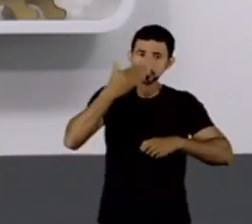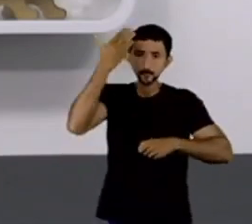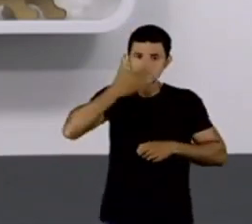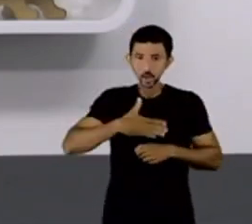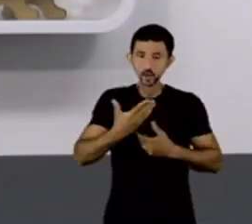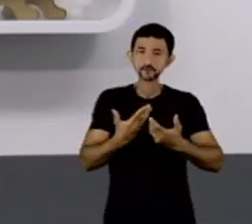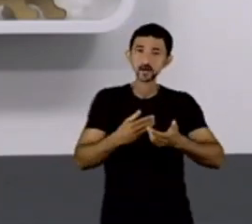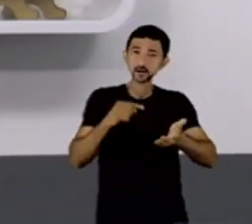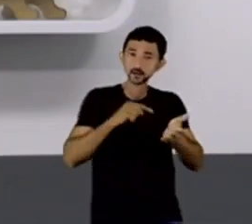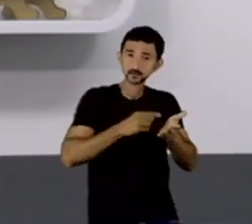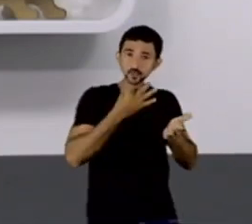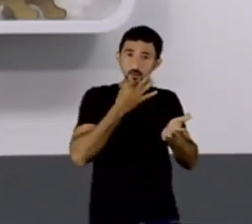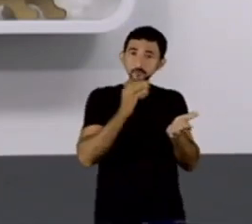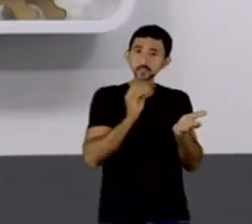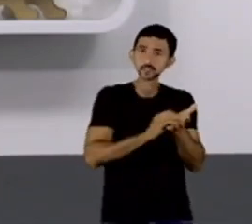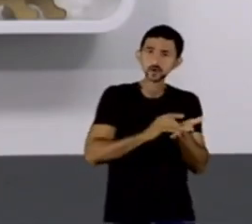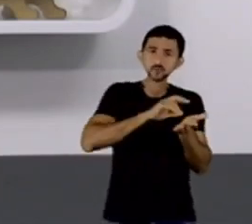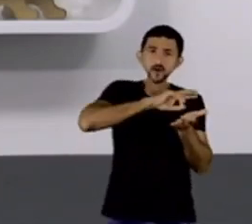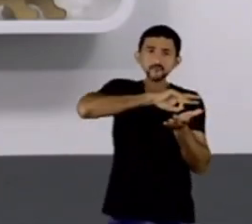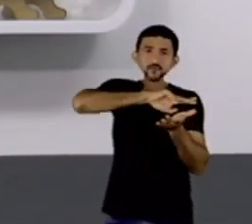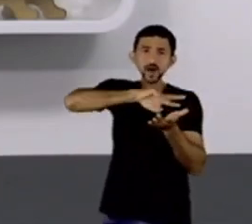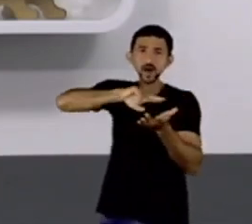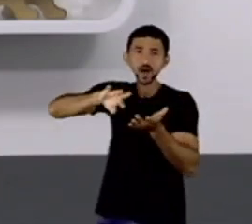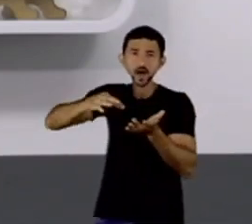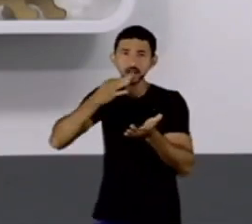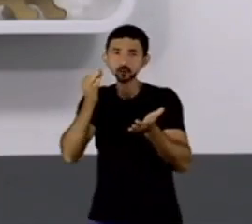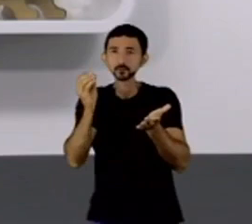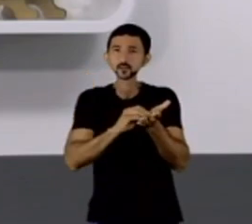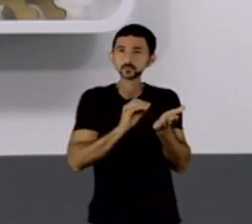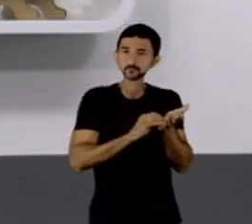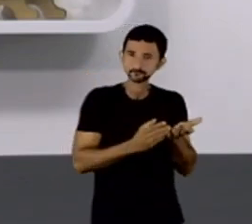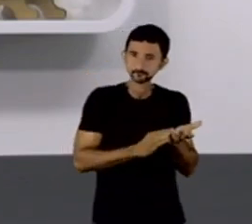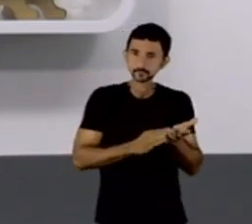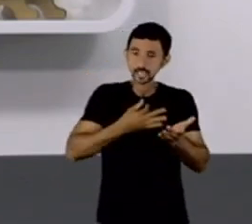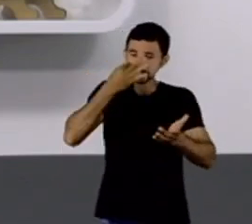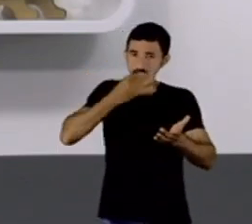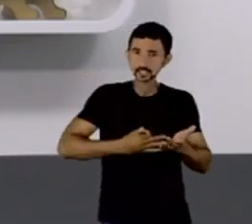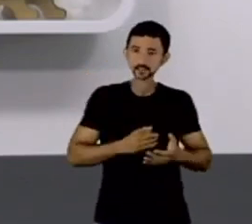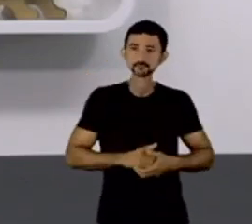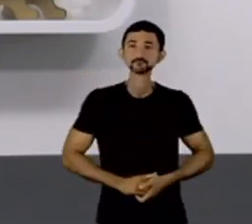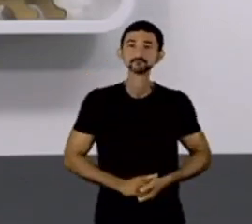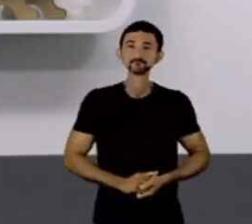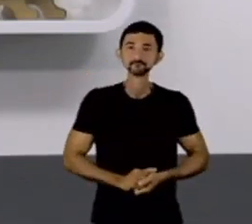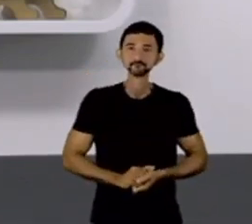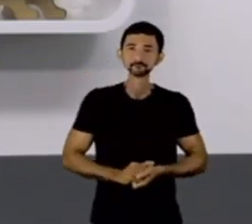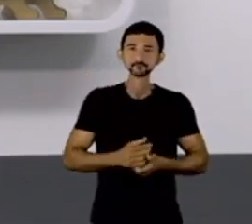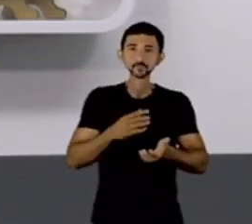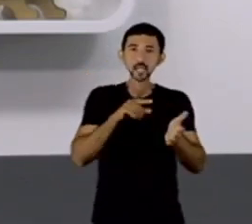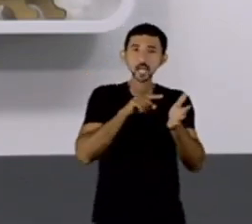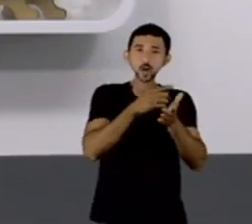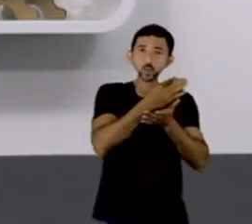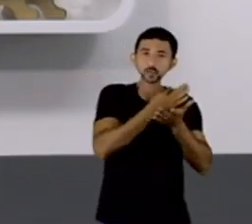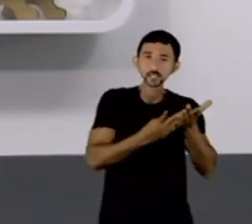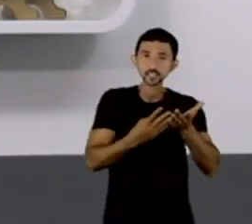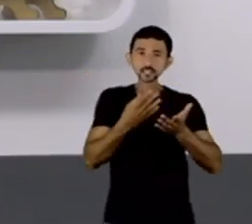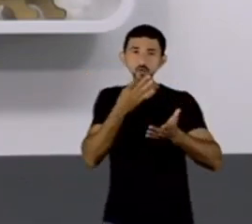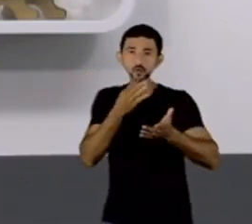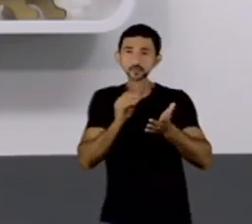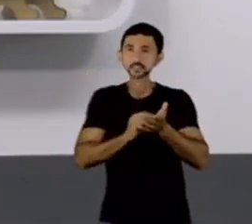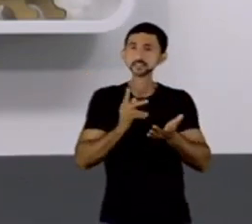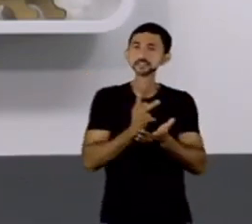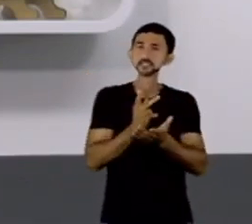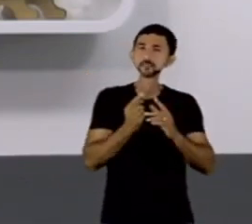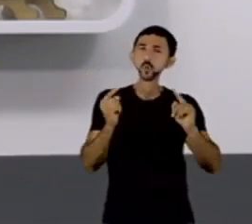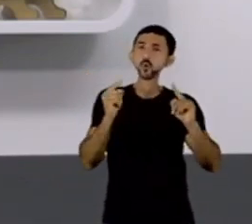para alguém, por meio de vários argumentos, que eu estou certa. Lembra? O texto argumentativo, ele sempre tem